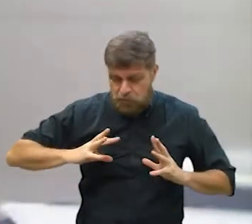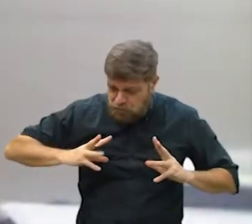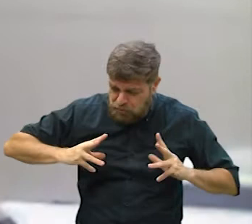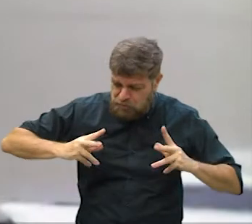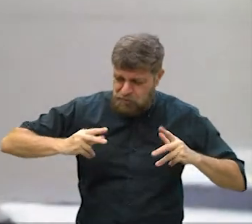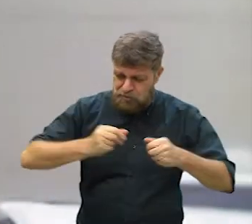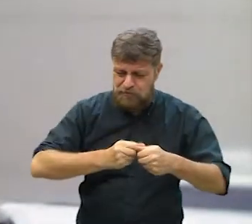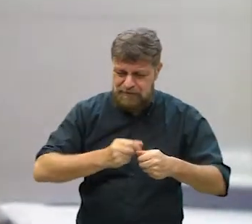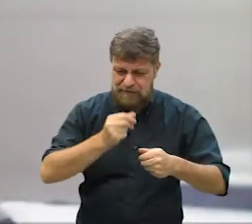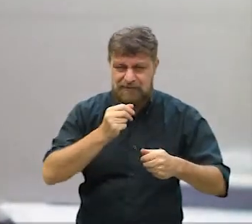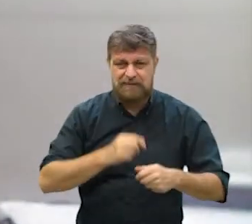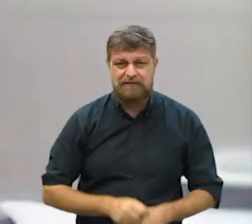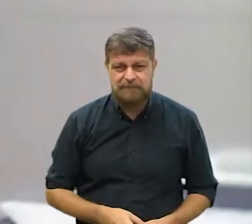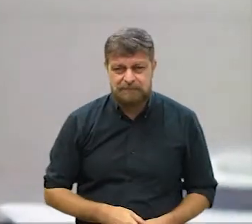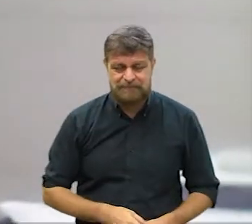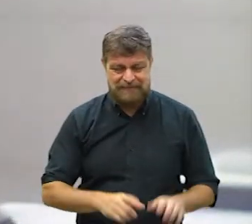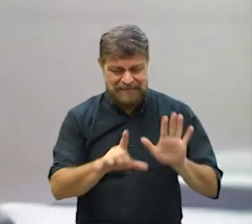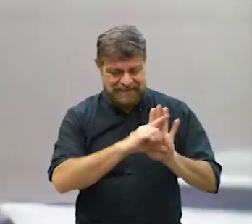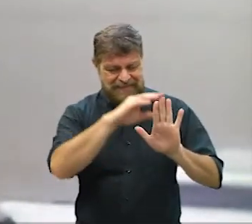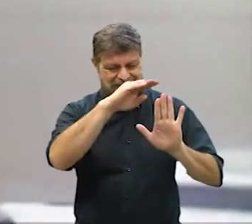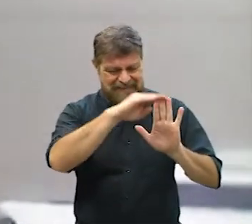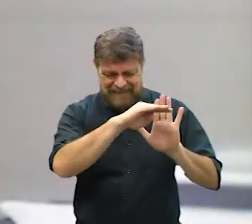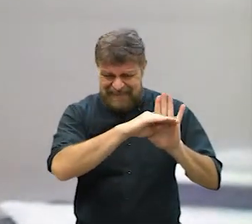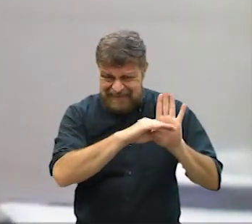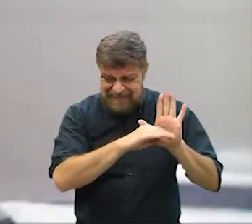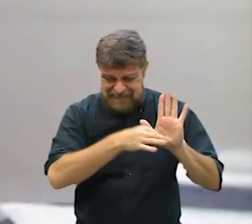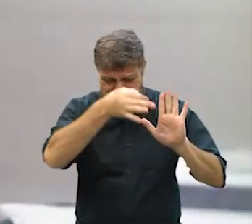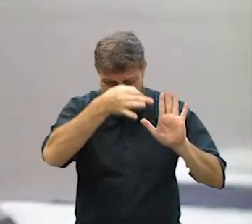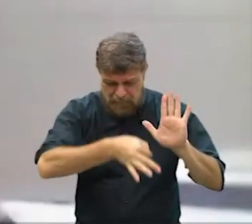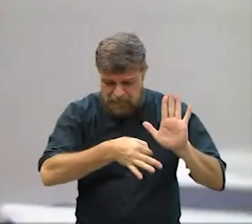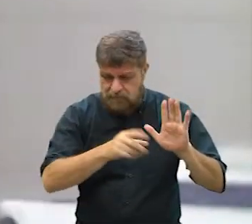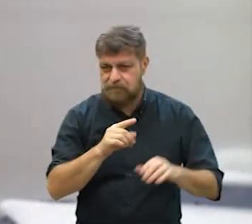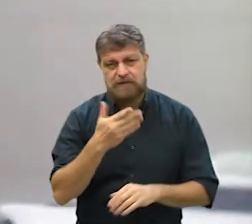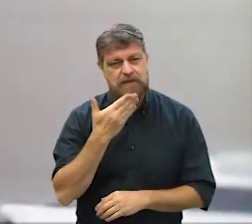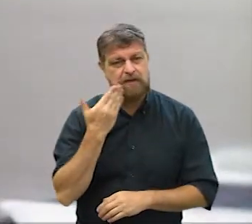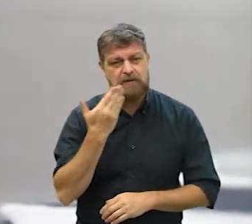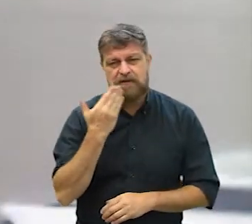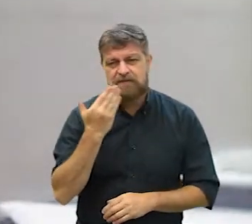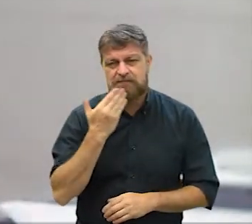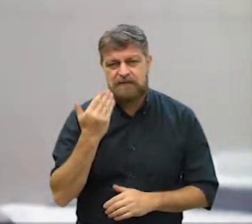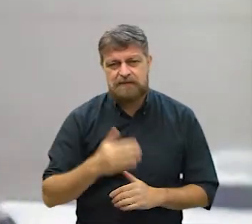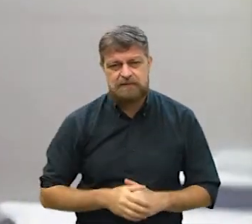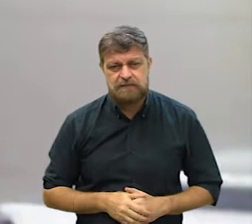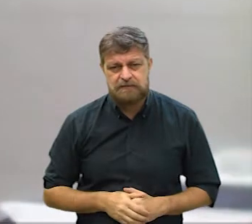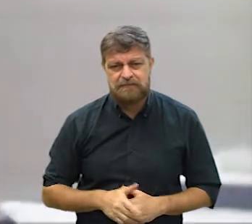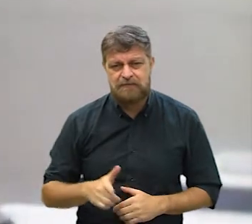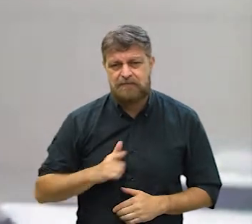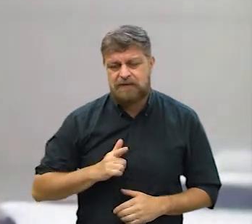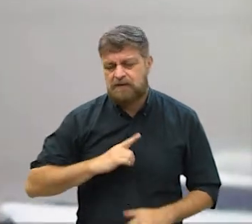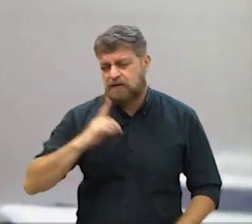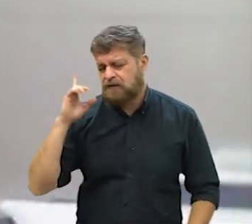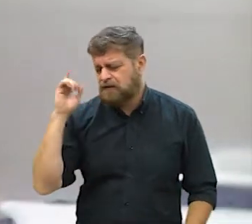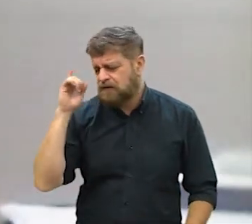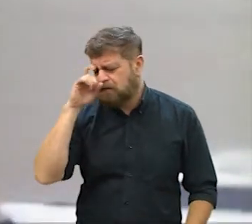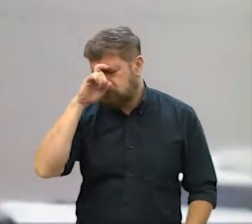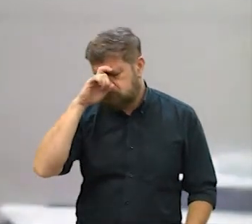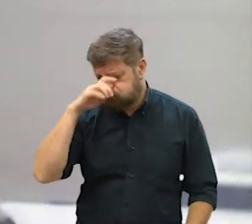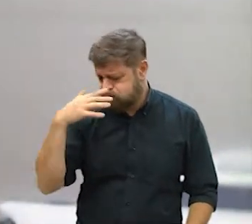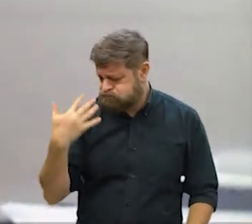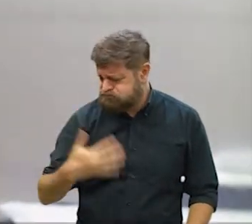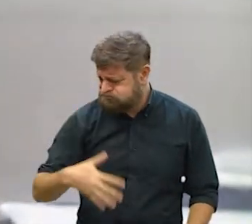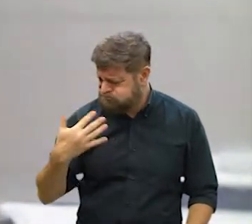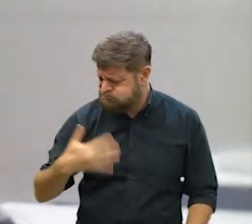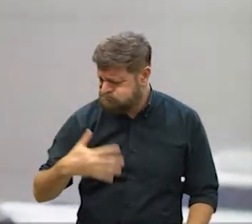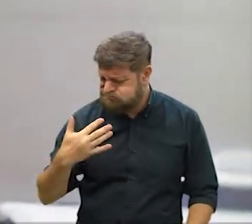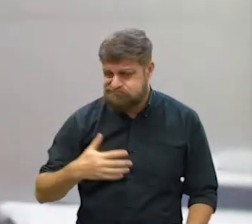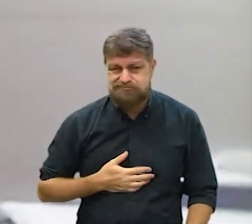situação para a legalização não é fácil e é um parto da montanha. É tanta exigência